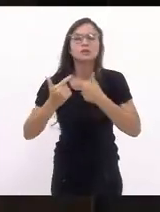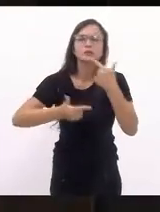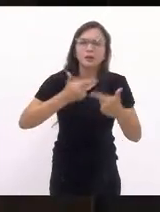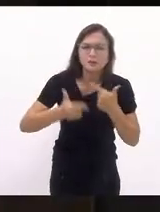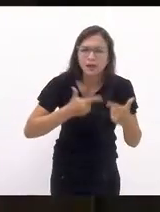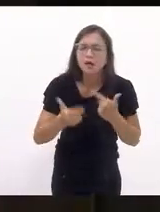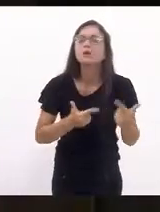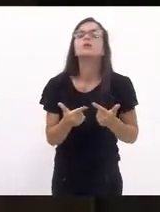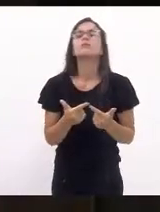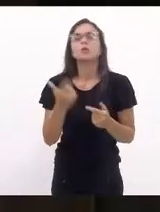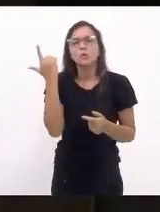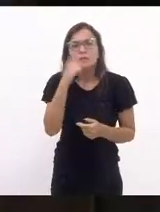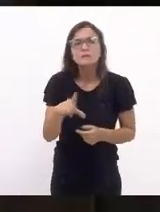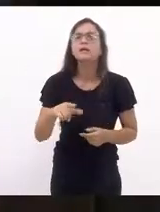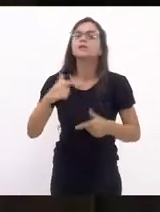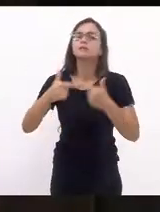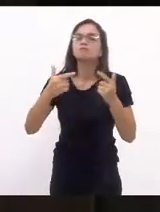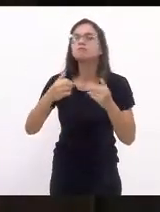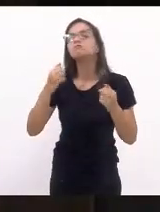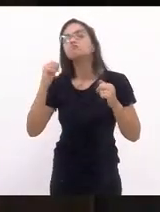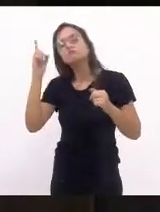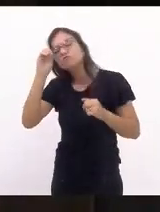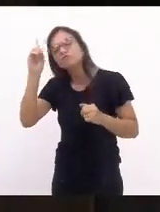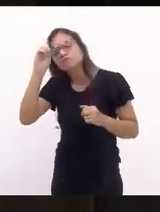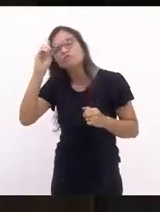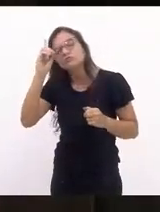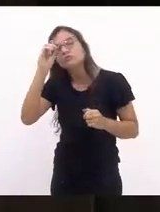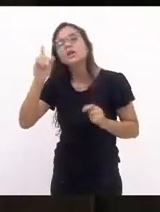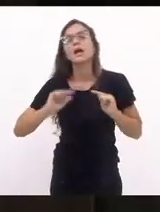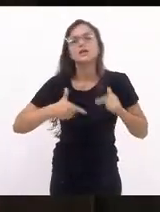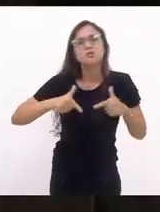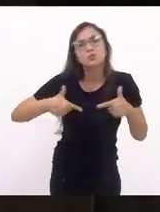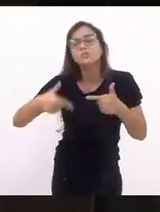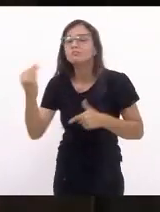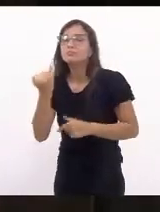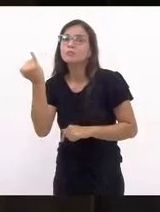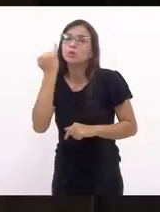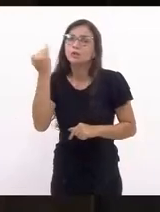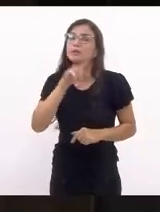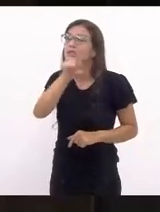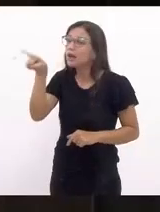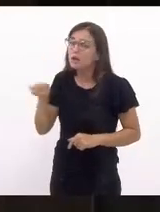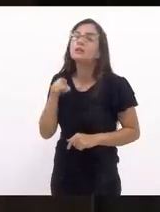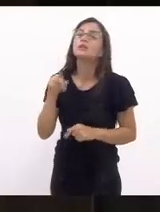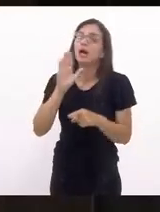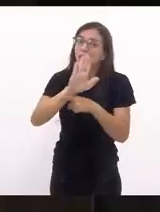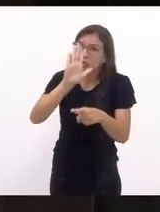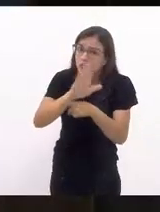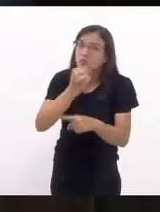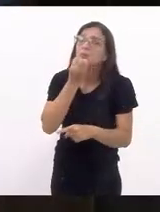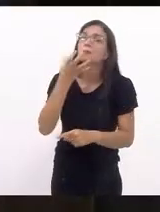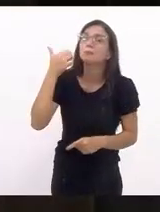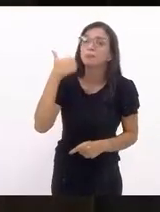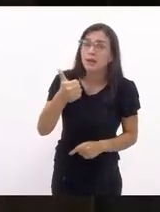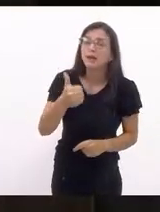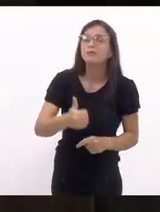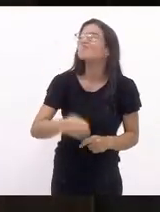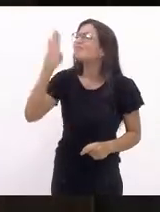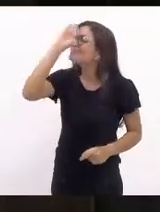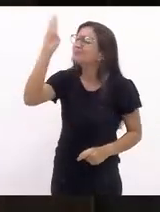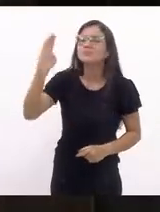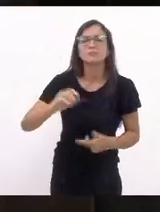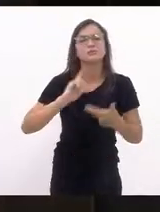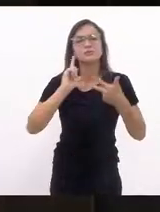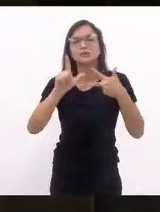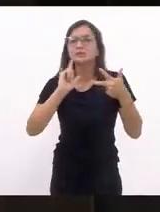executar toda rotina funcional mas também realizar todas as ações importantes que foram essenciais para o legislativo ao longo de